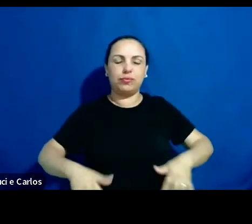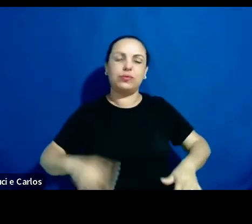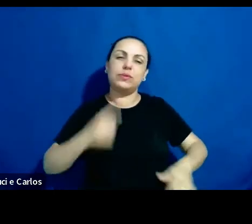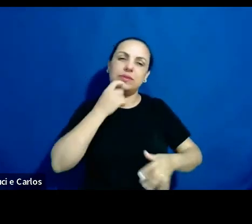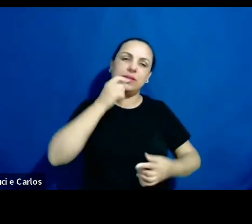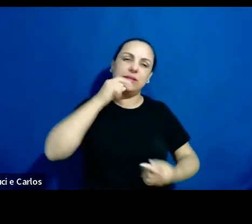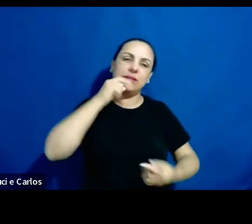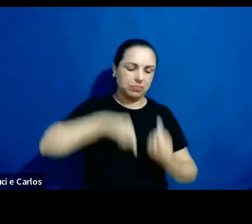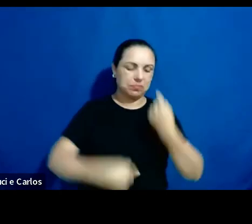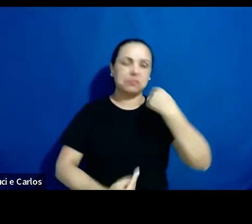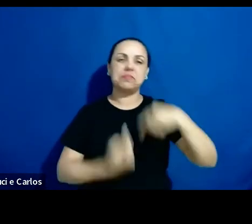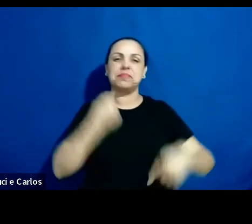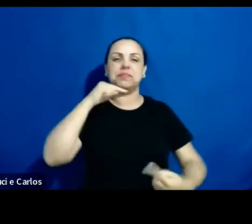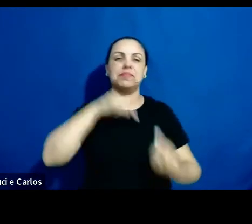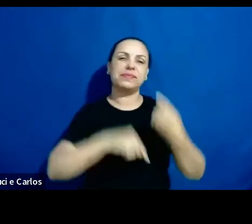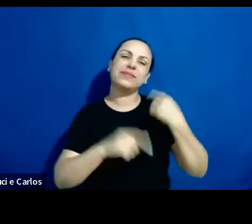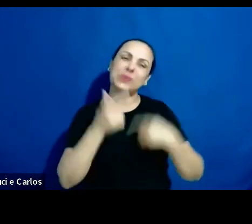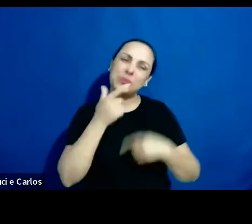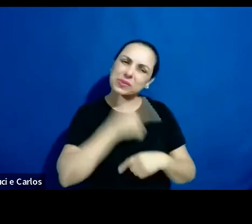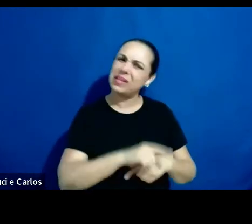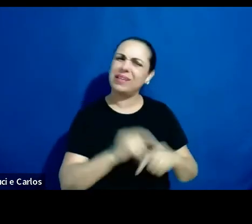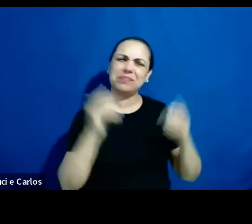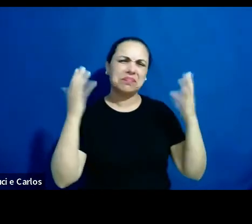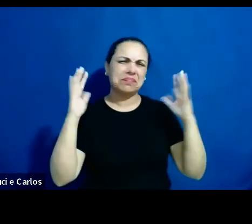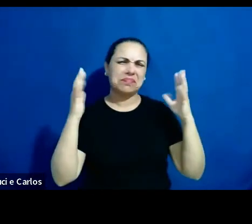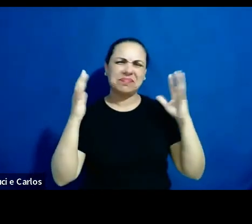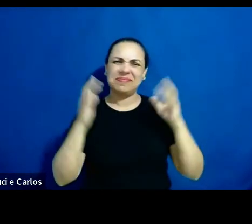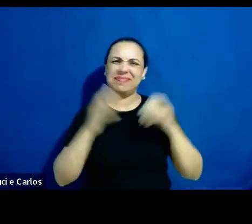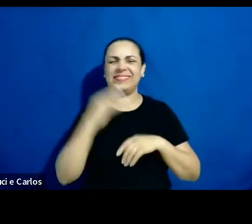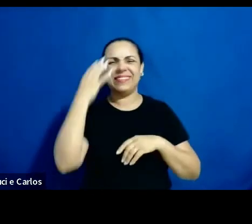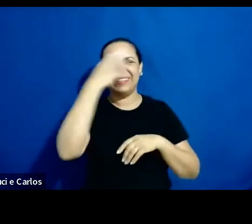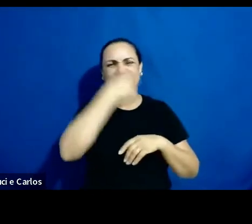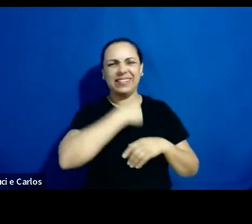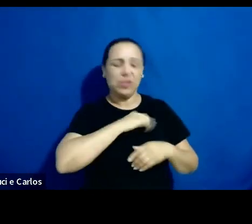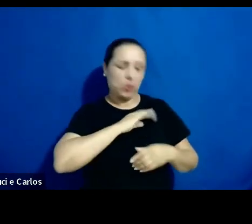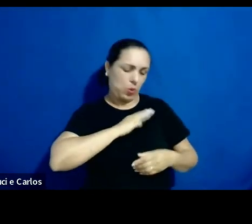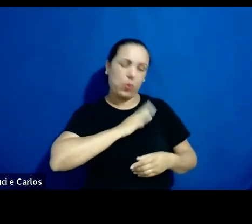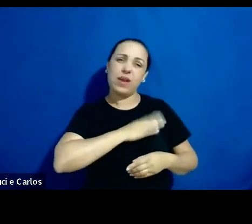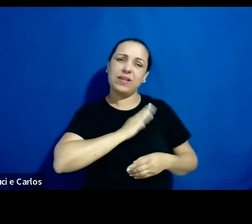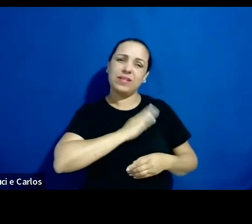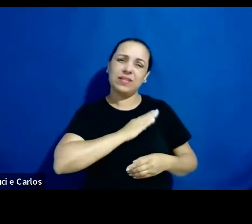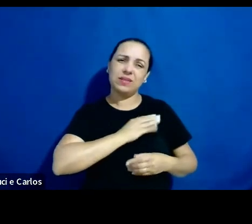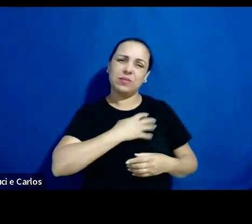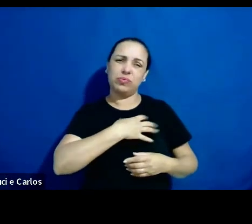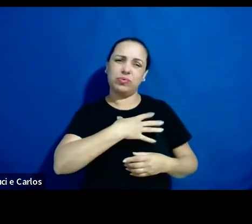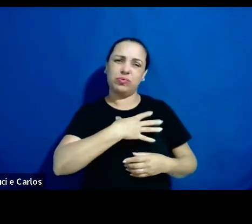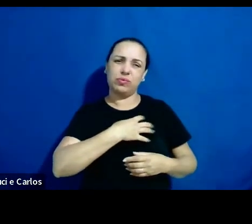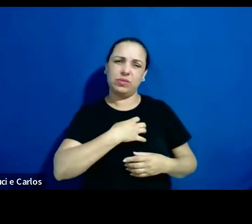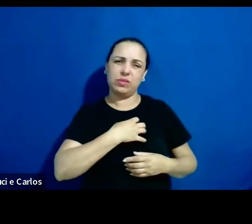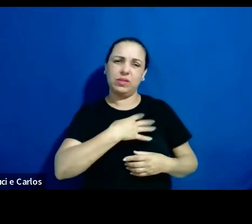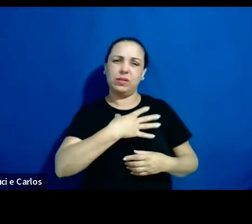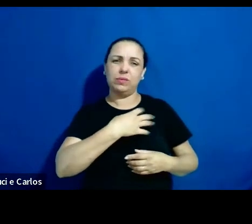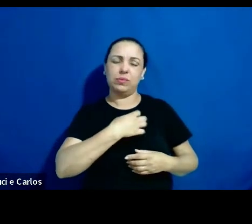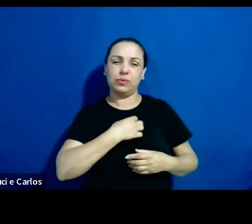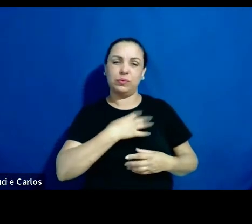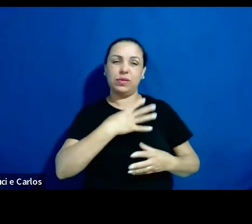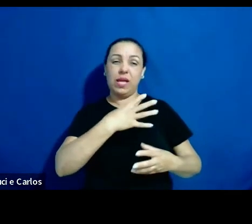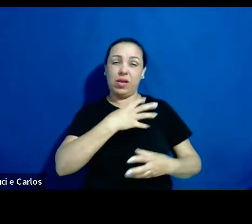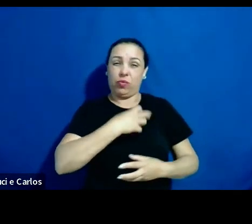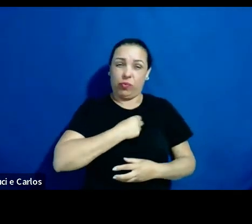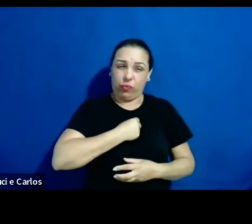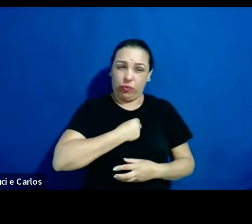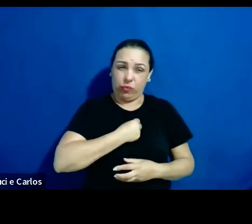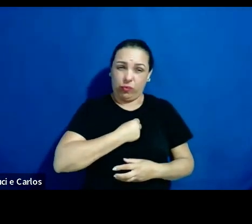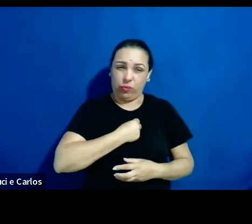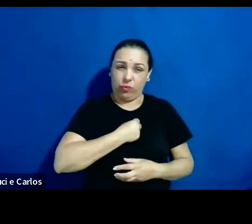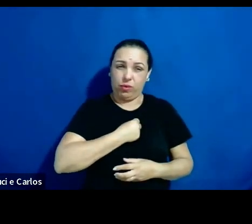né? É bonito demais. E os movimentos? O coração só tem dois movimentos. O de contração,